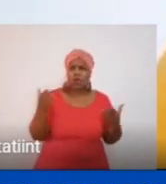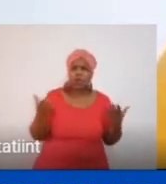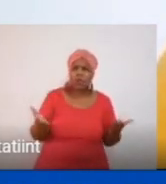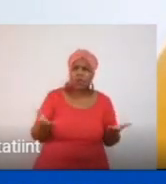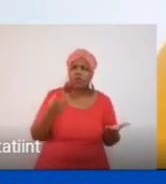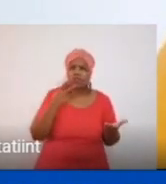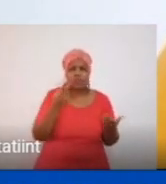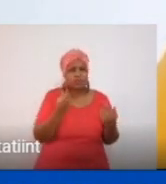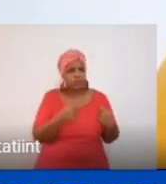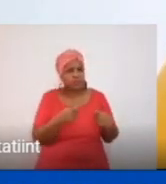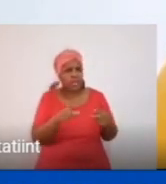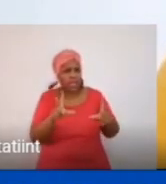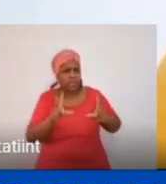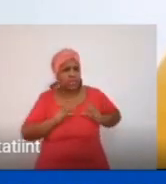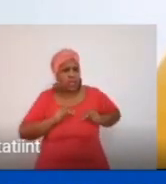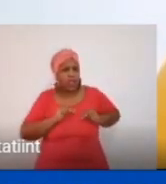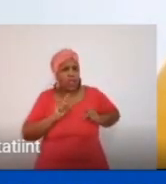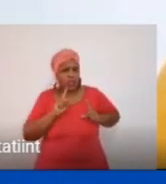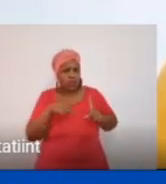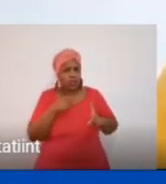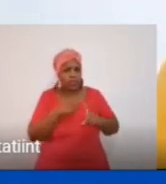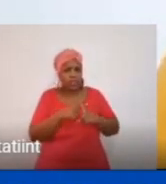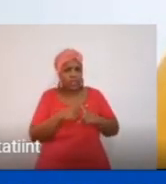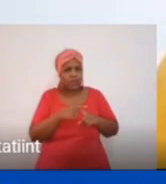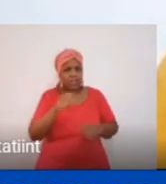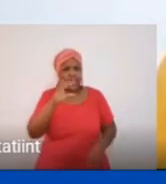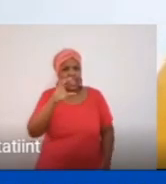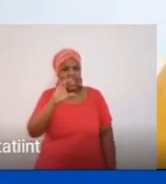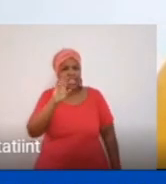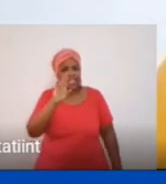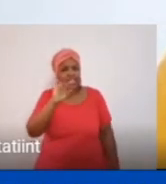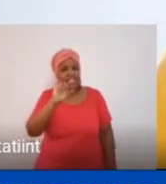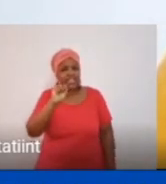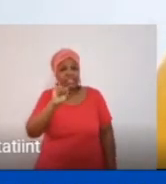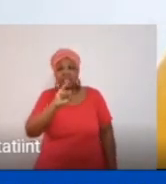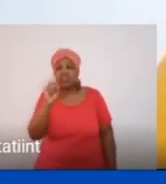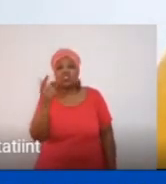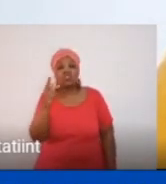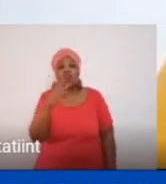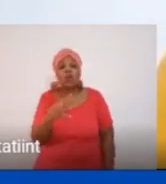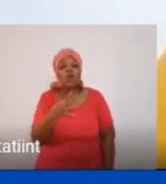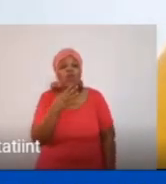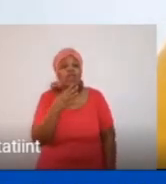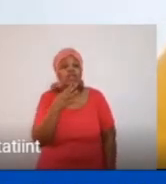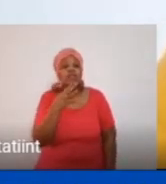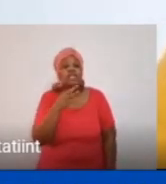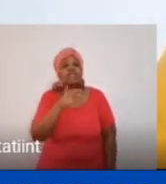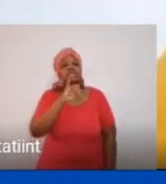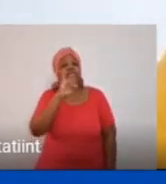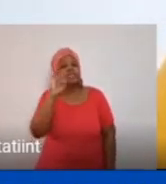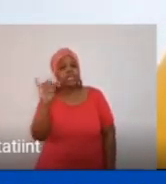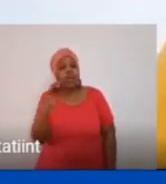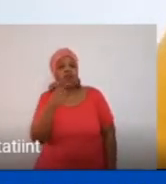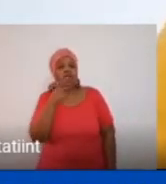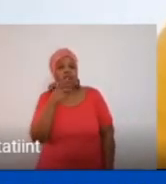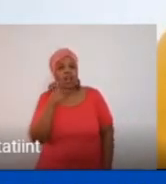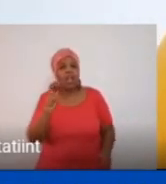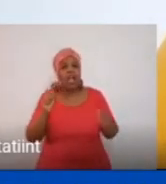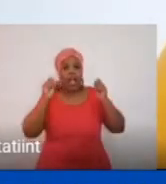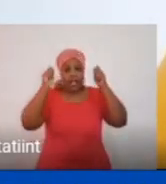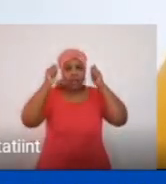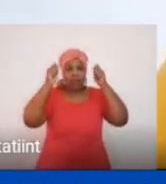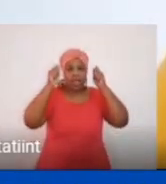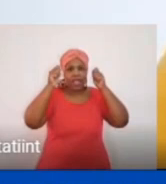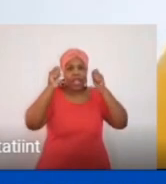precisar adotar na superação dessa crise se a gente não reconhecer que quando O mote da campanha é Fique em